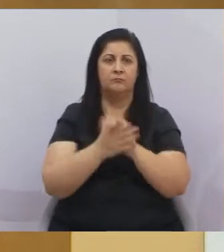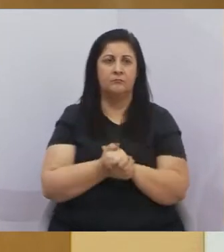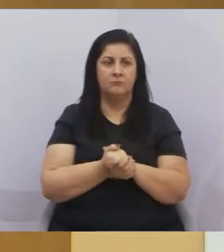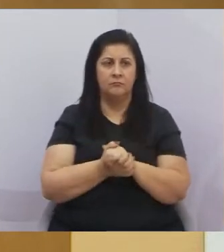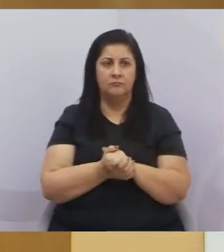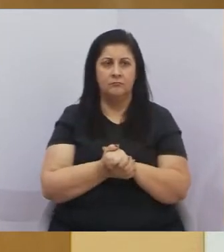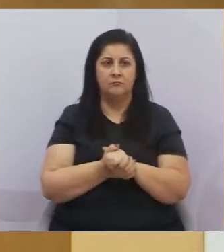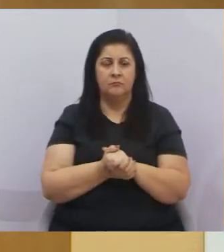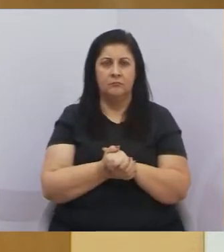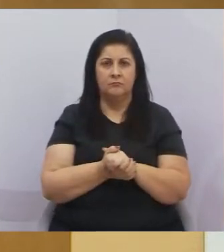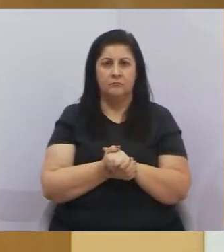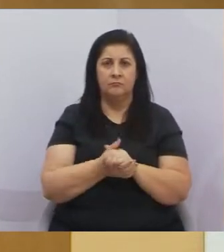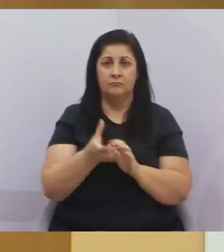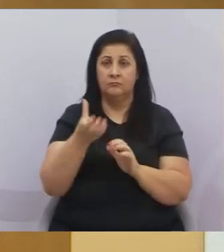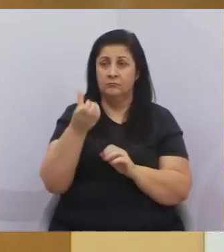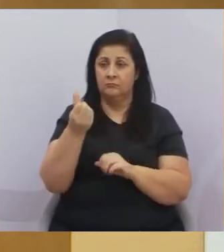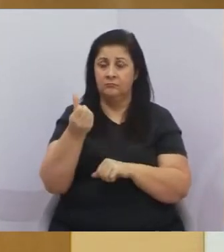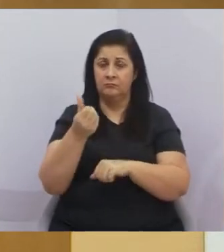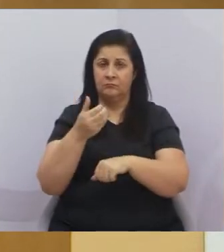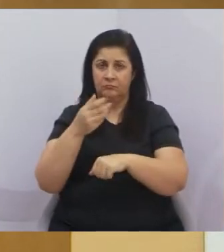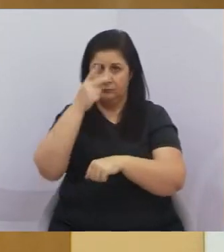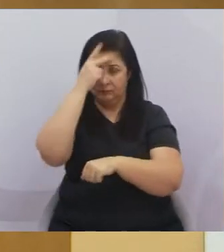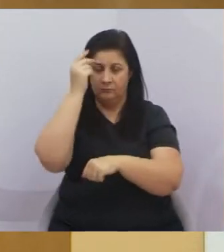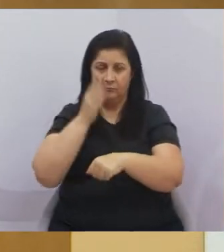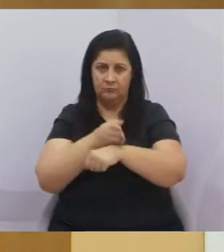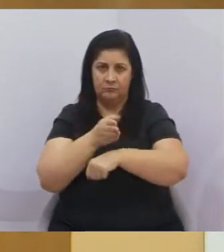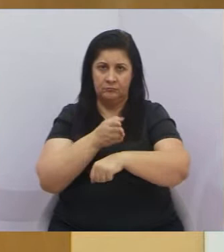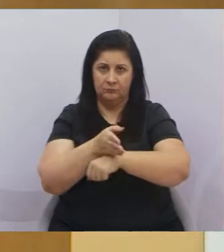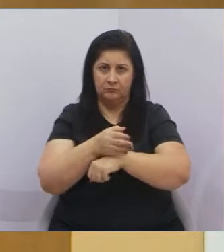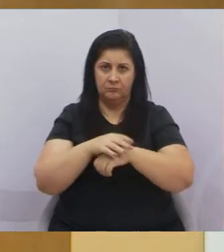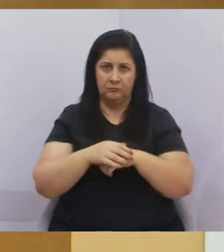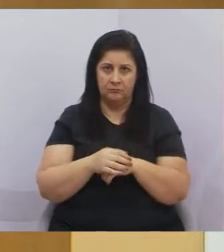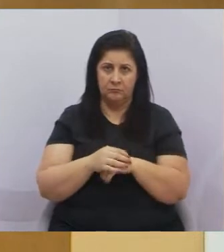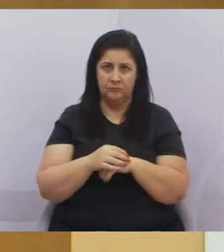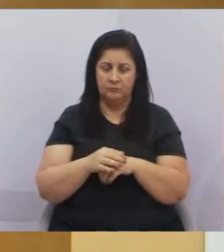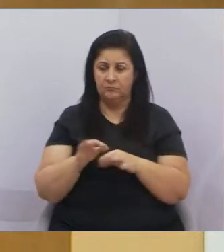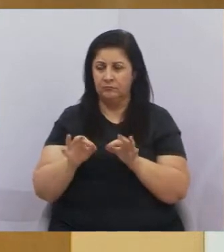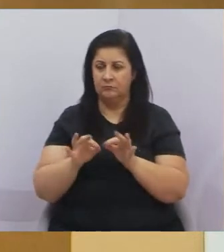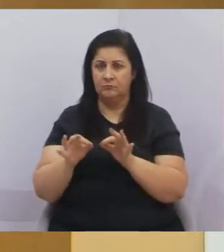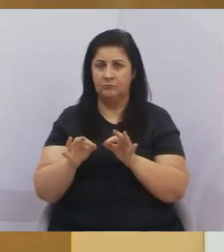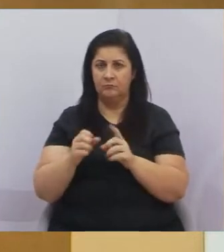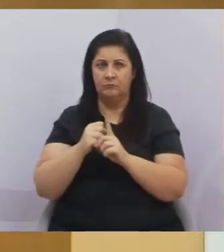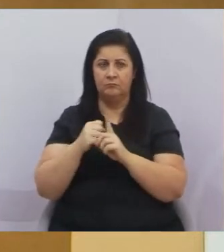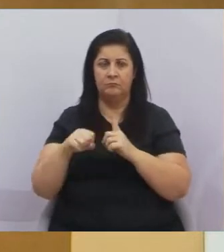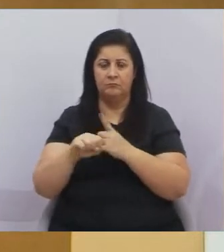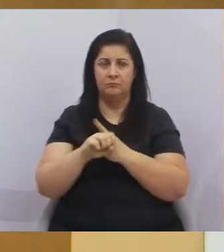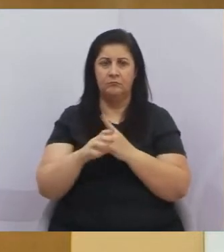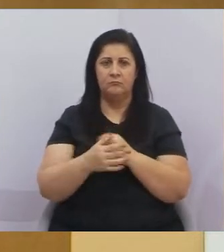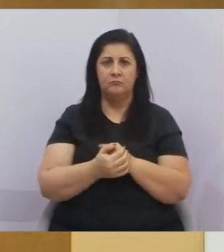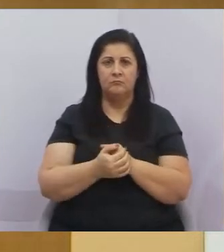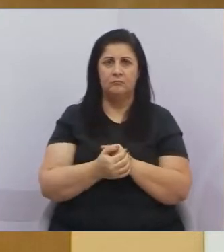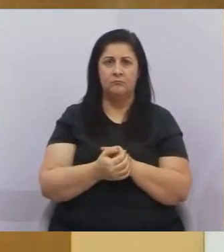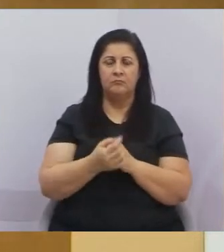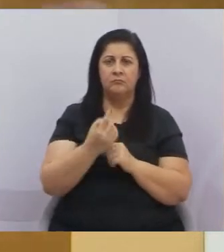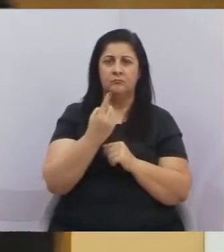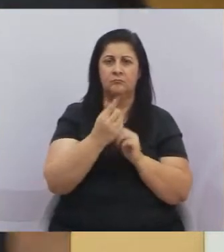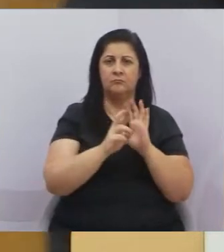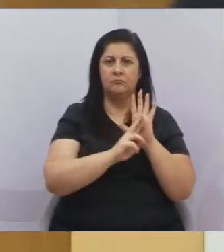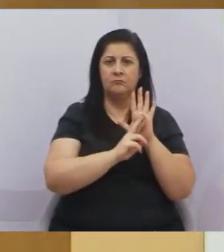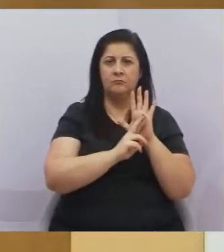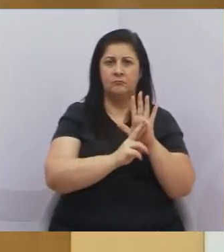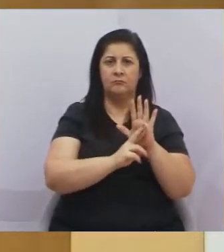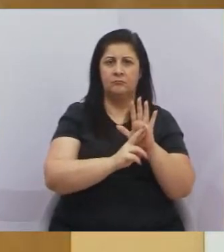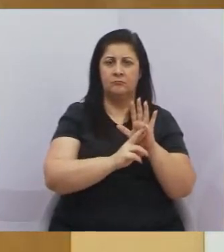2º. 6 membros representantes indicados pela sociedade civil organizada. A. Um representante do